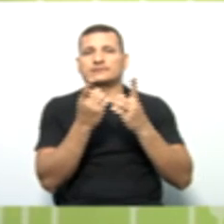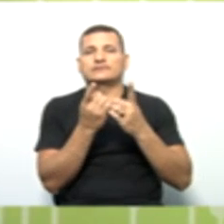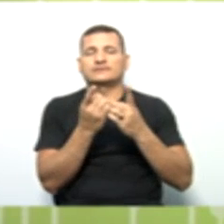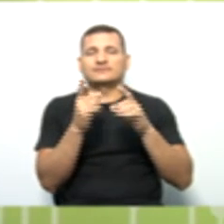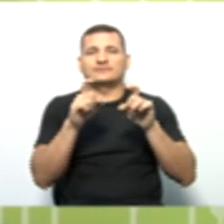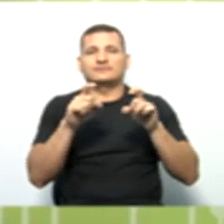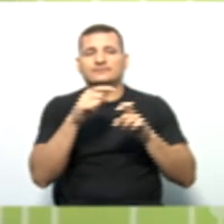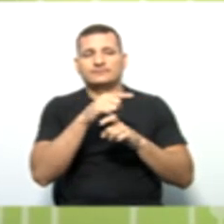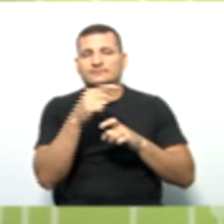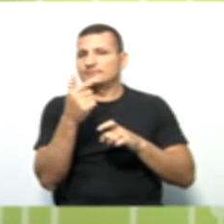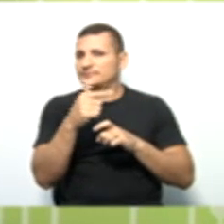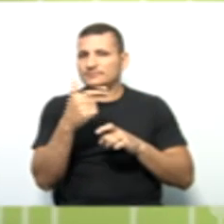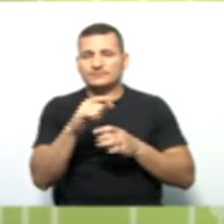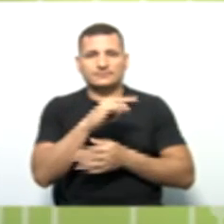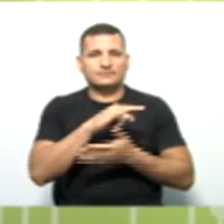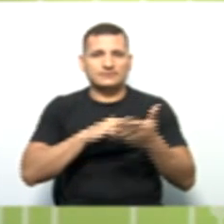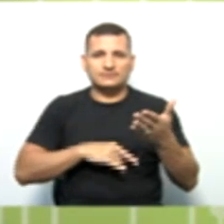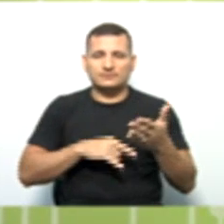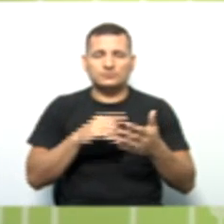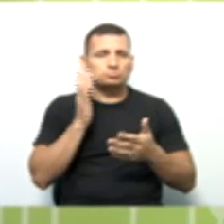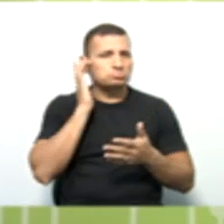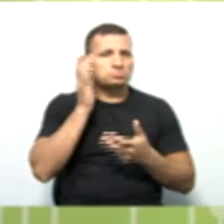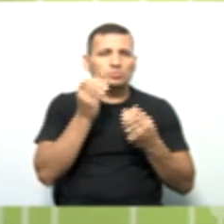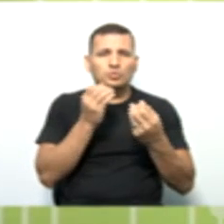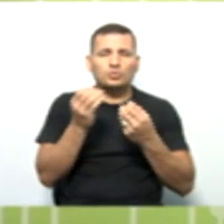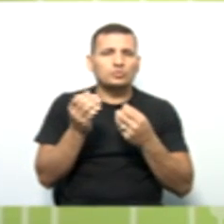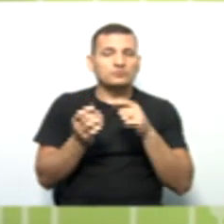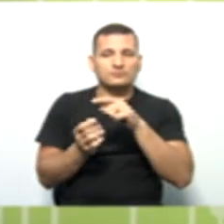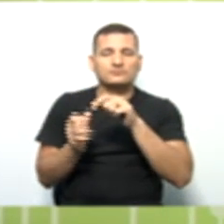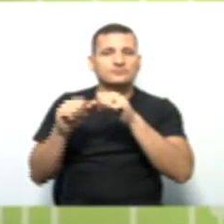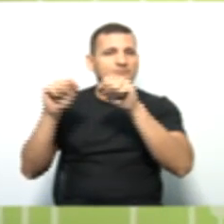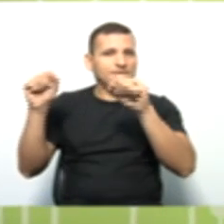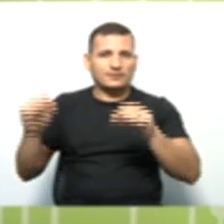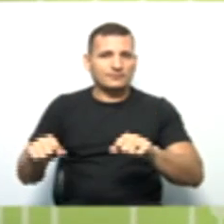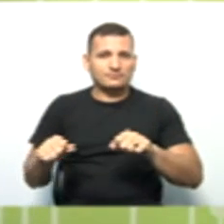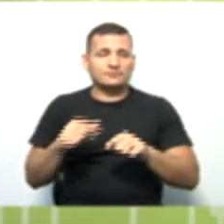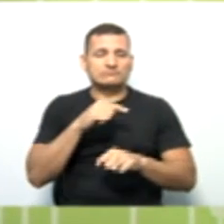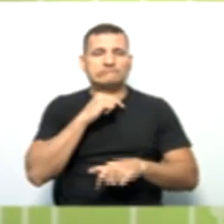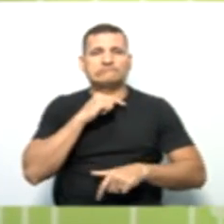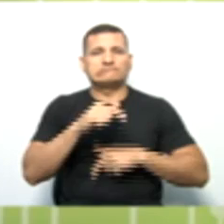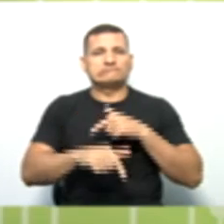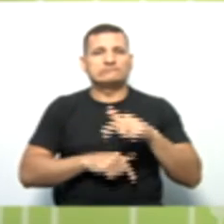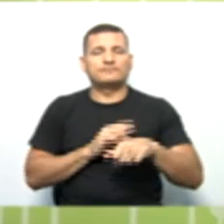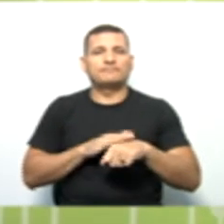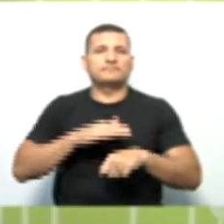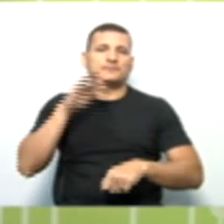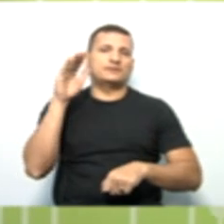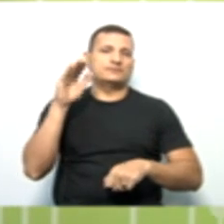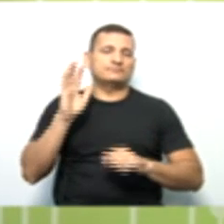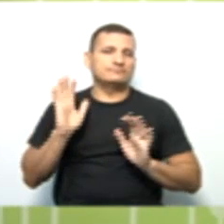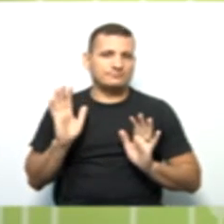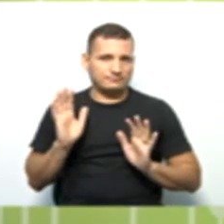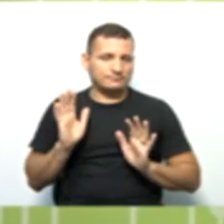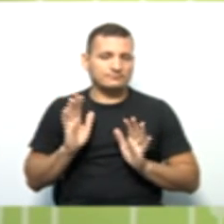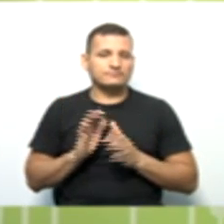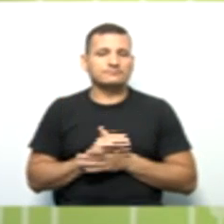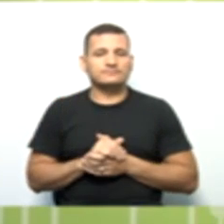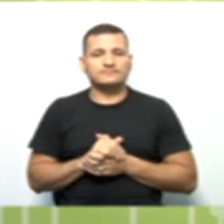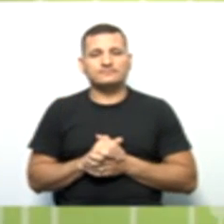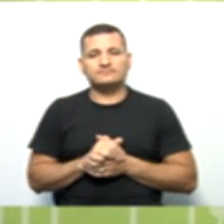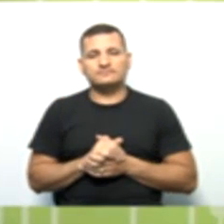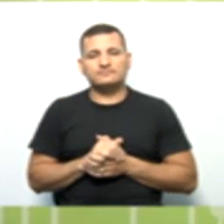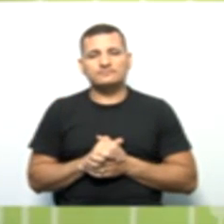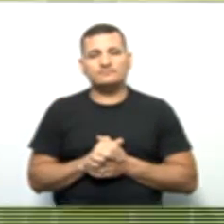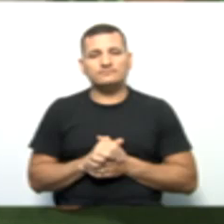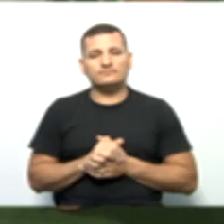souber como que aquilo foi feito, eles vão ter muito mais trabalho para realizar o que é essa simples tarefa. Exatamente. Não é